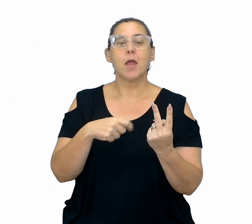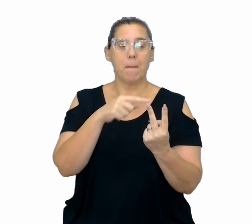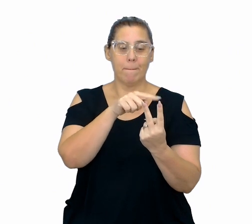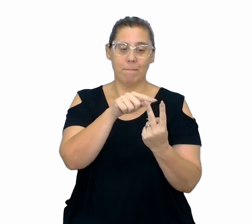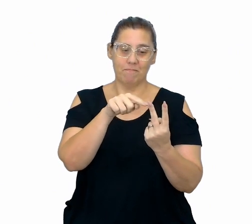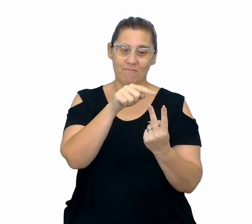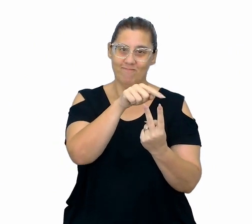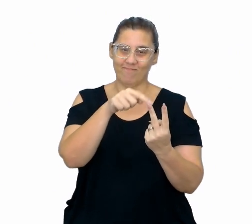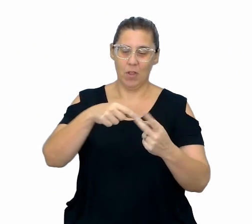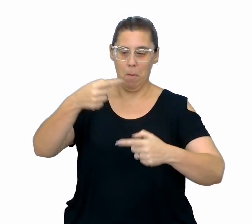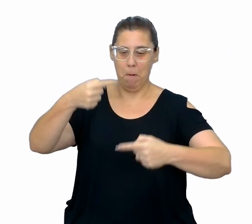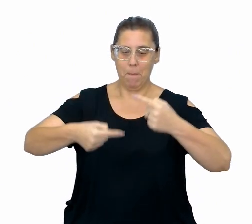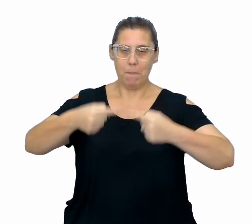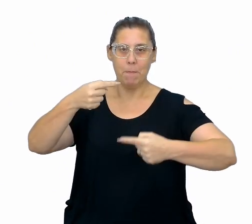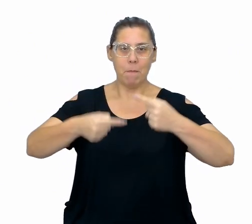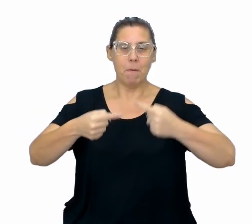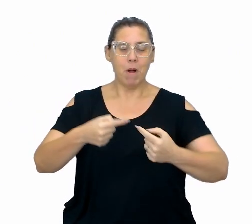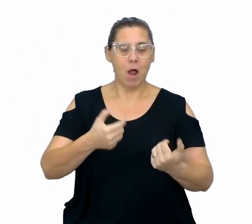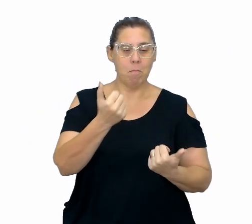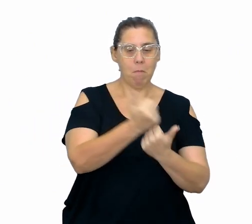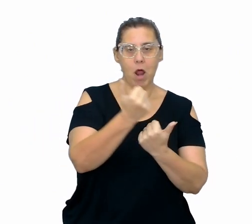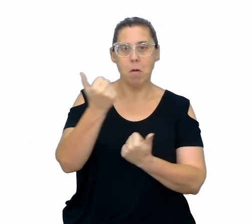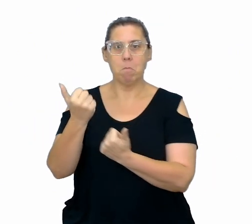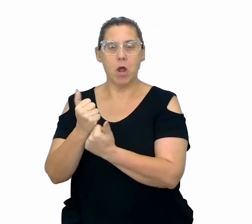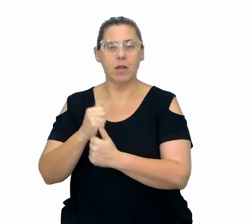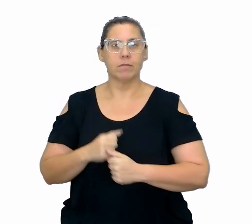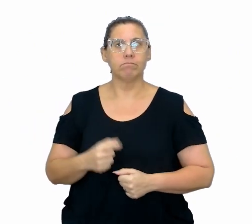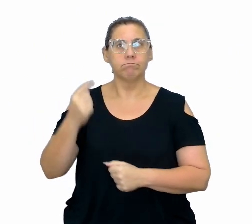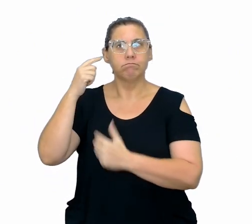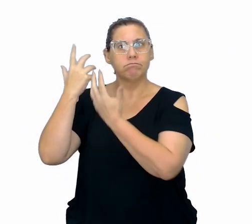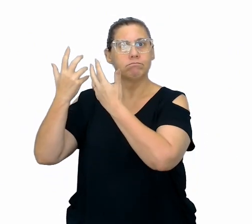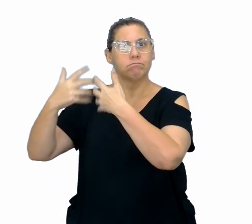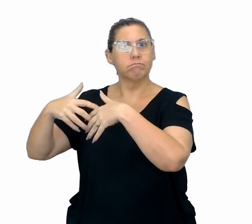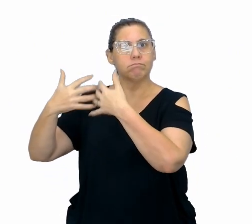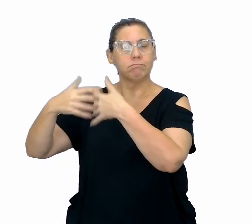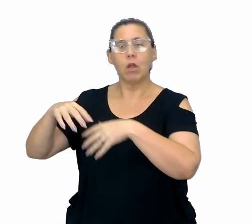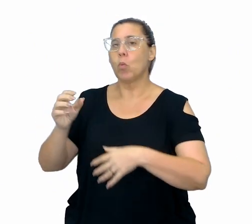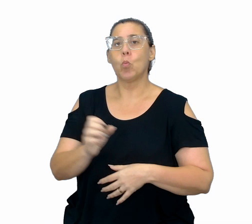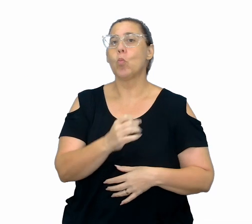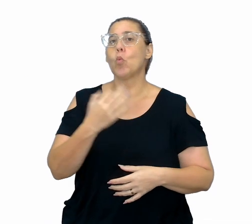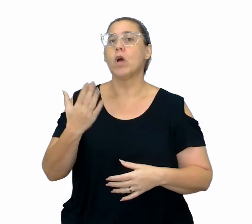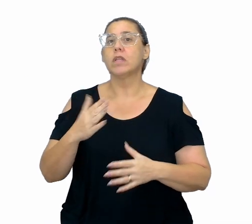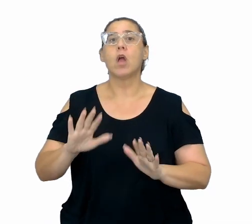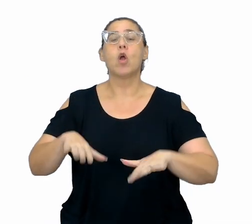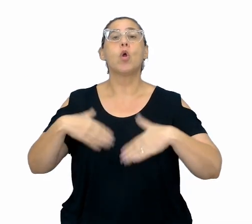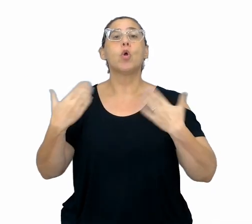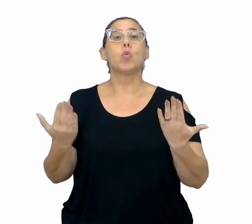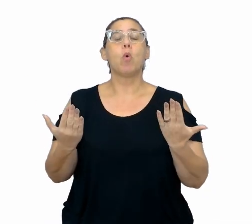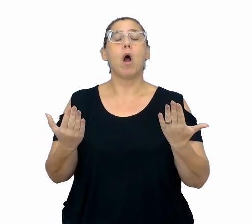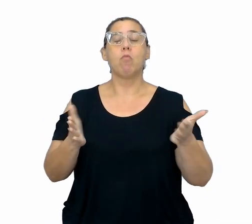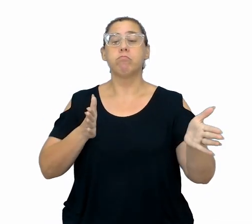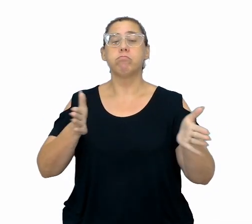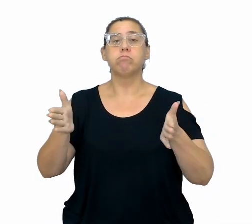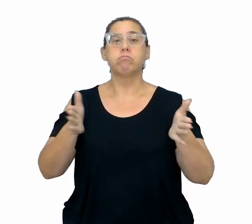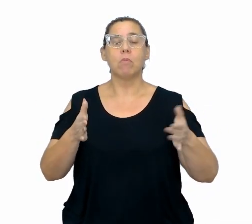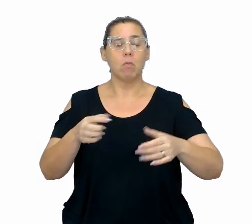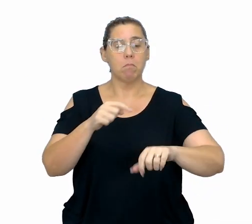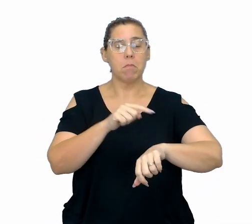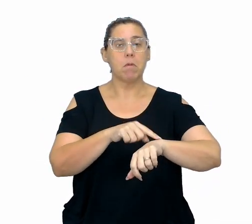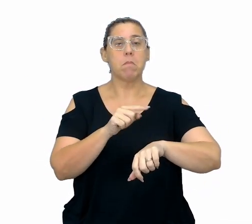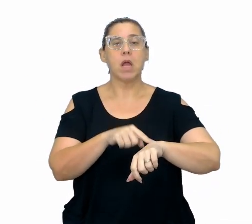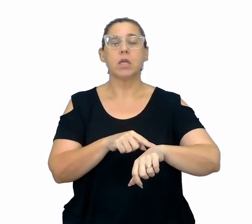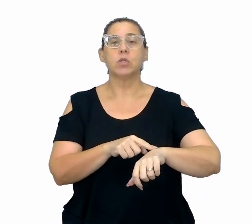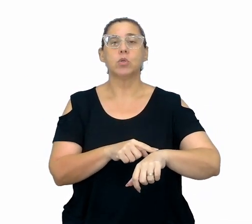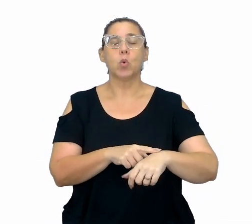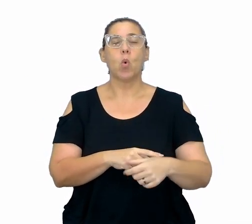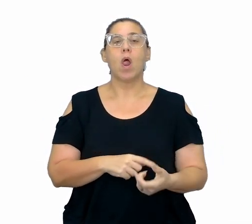discussões, possibilita que um apoie o outro, que reflita sobre quantas, quais, em que ordem as letras devem aparecer